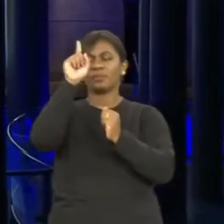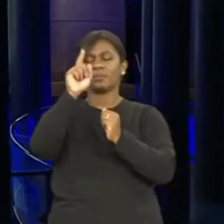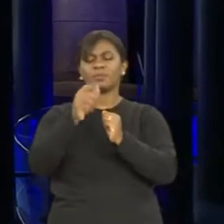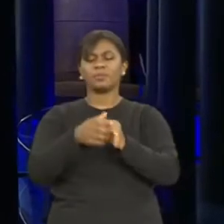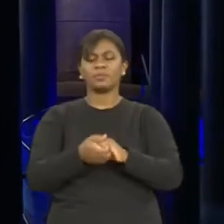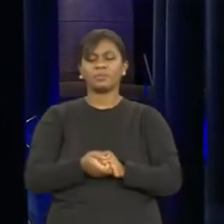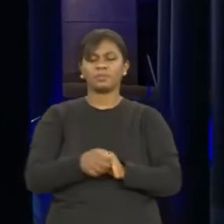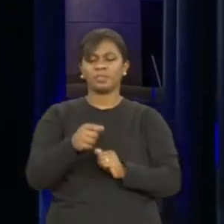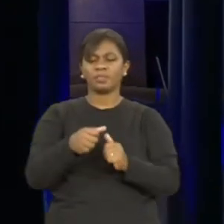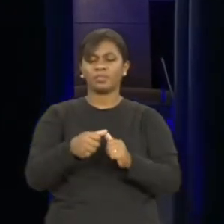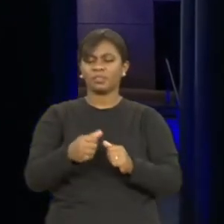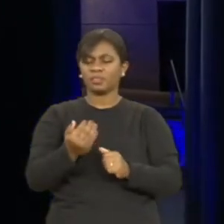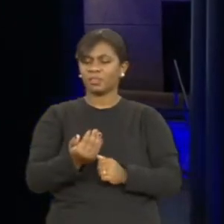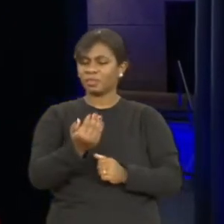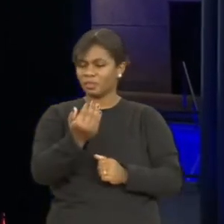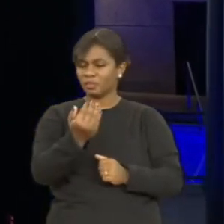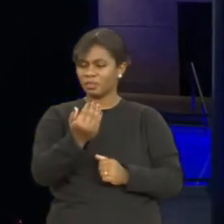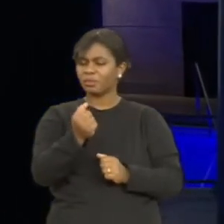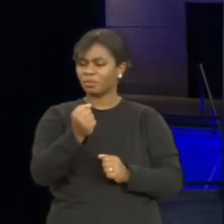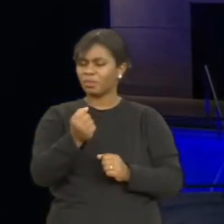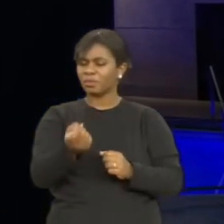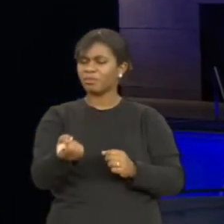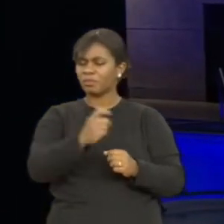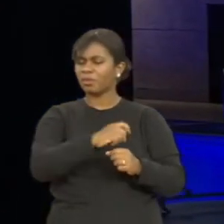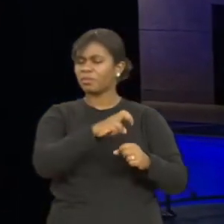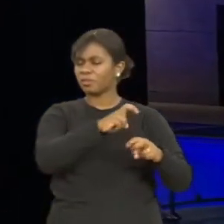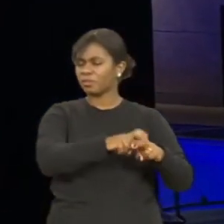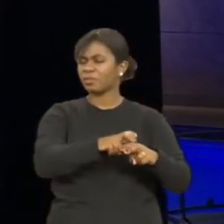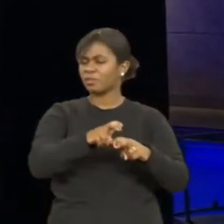Você que está aqui na frente, pode voltar para o lugar,